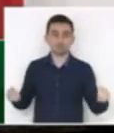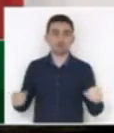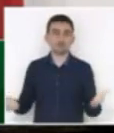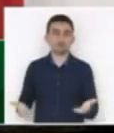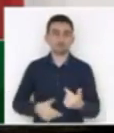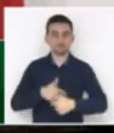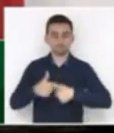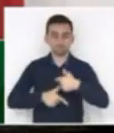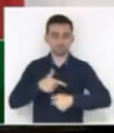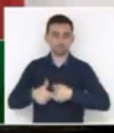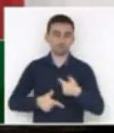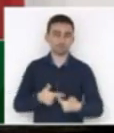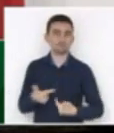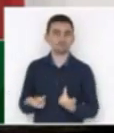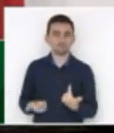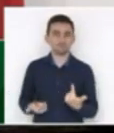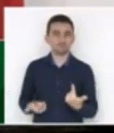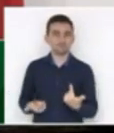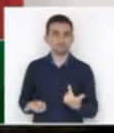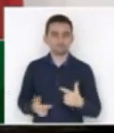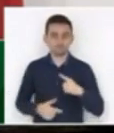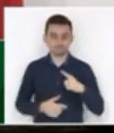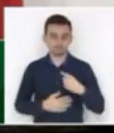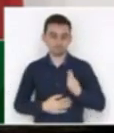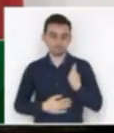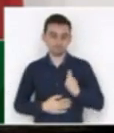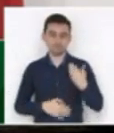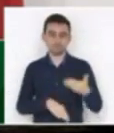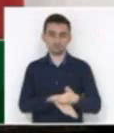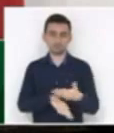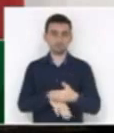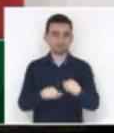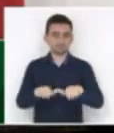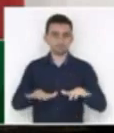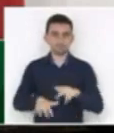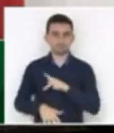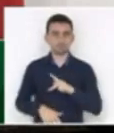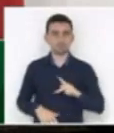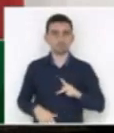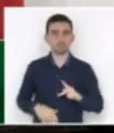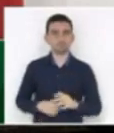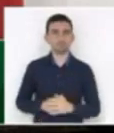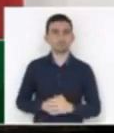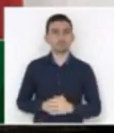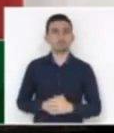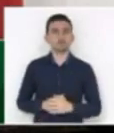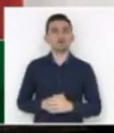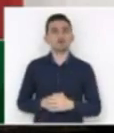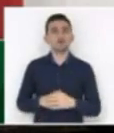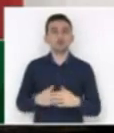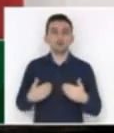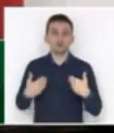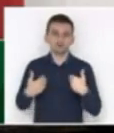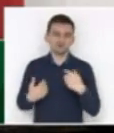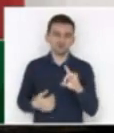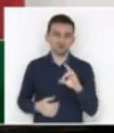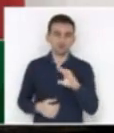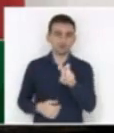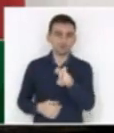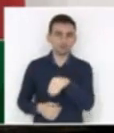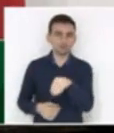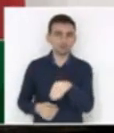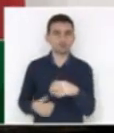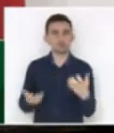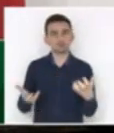trabalhadores, né, que ali participavam da audiência pública. Quero aqui, nesse horário do meu partido, que é 5 minutos apenas, senhora presidente, é